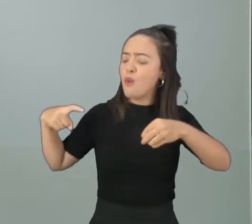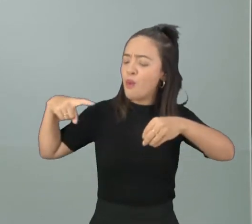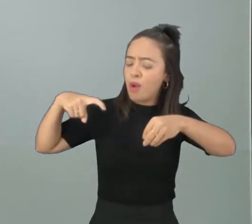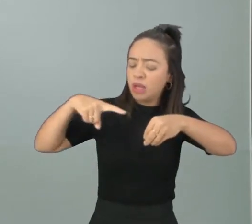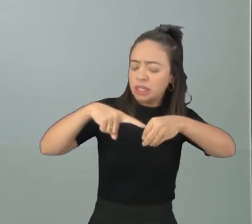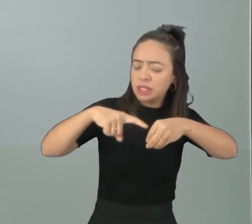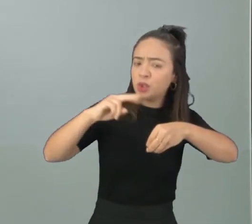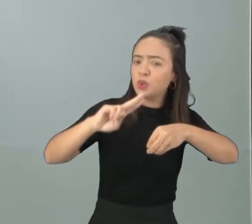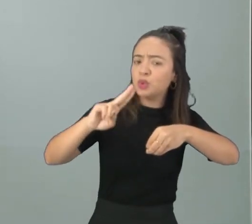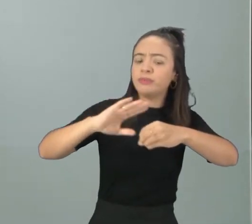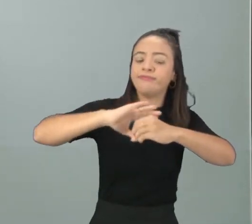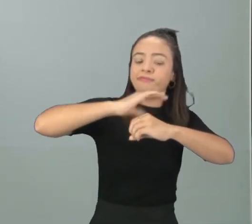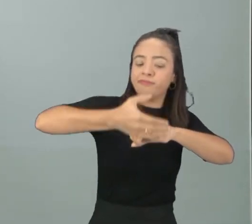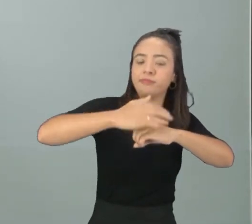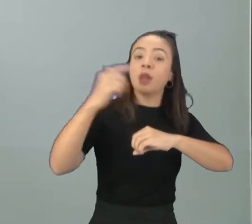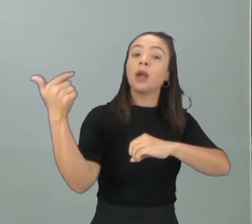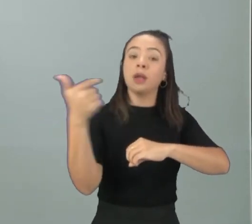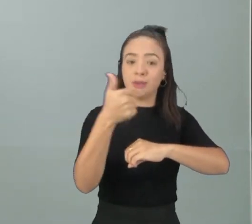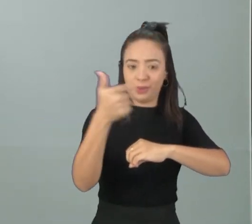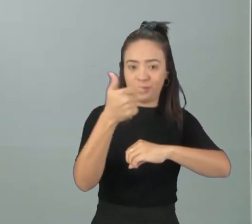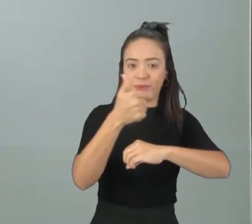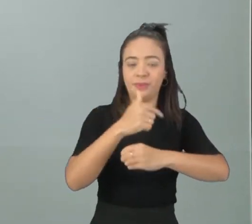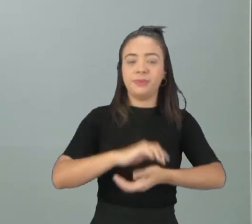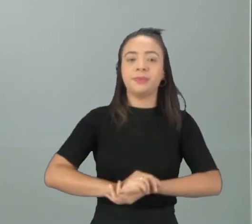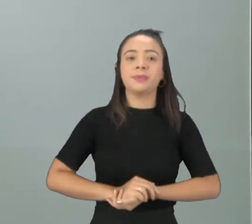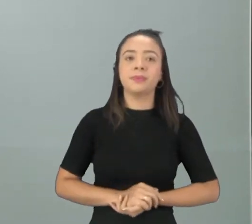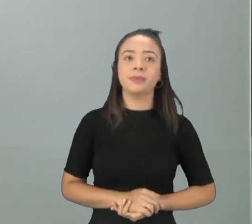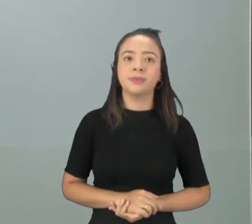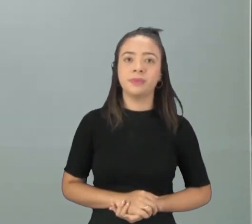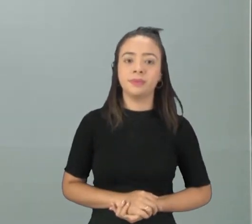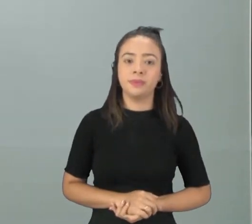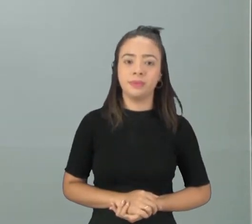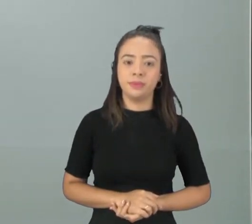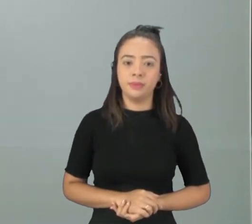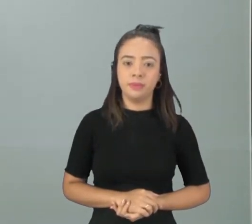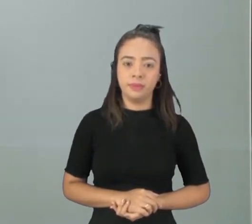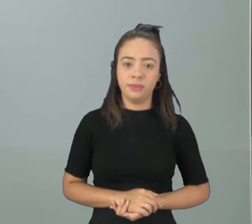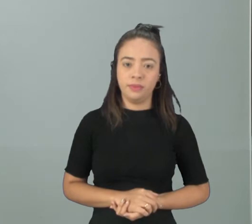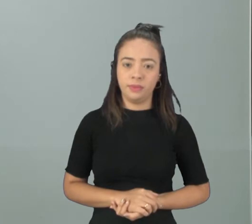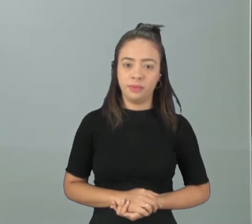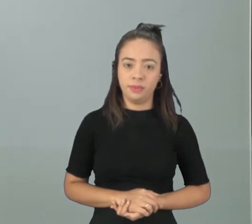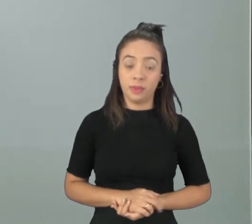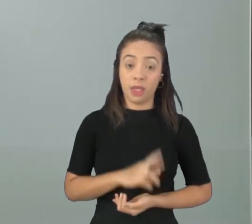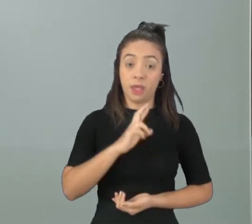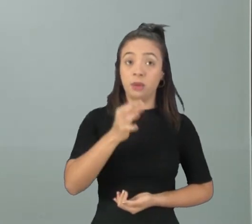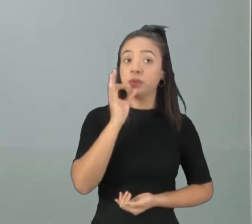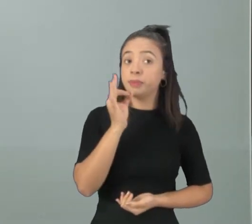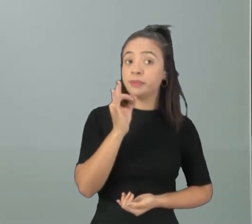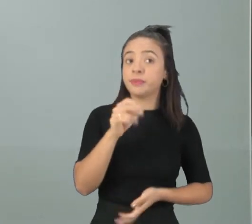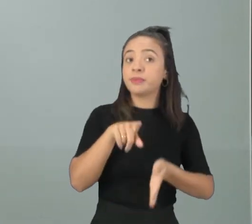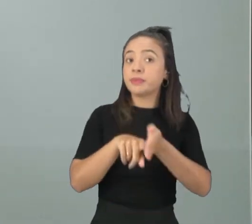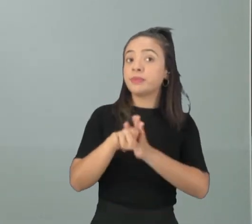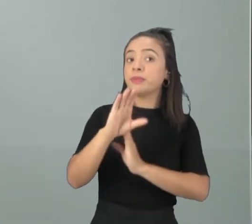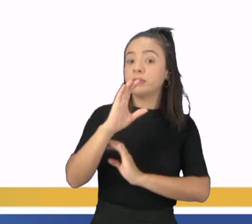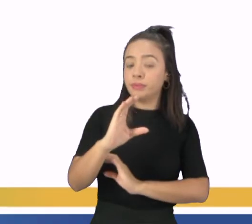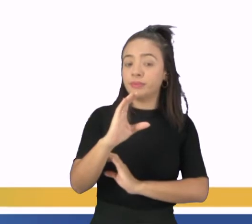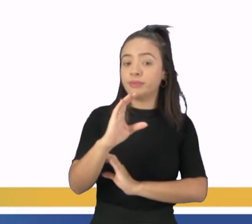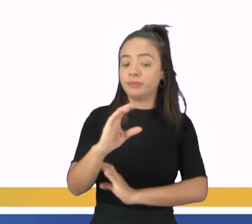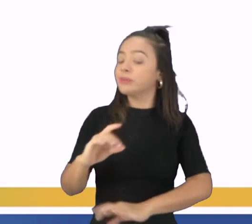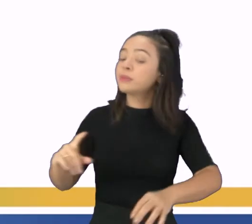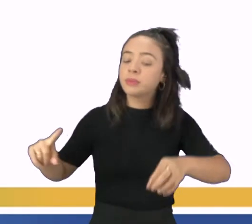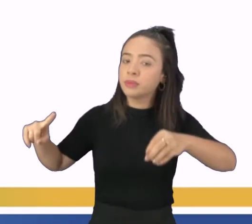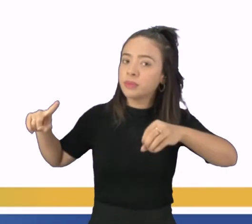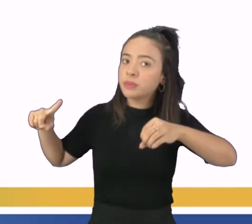a camada chamada de zona pelúcida, tá bom? Então, a correta da alternativa 2 é a letra C, né?